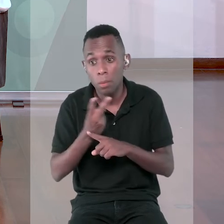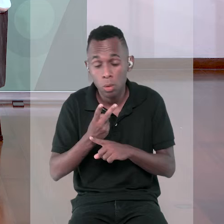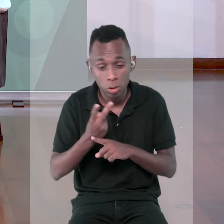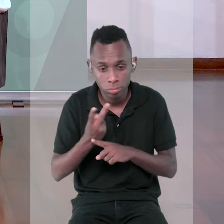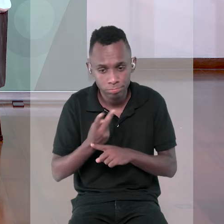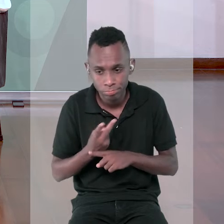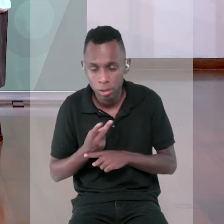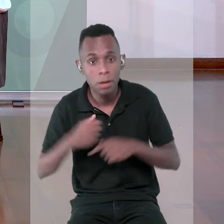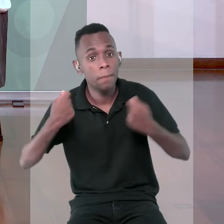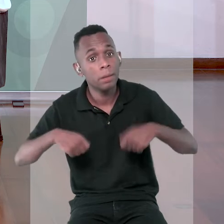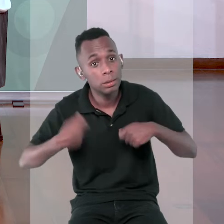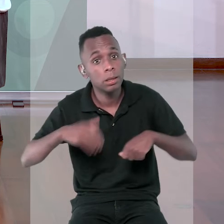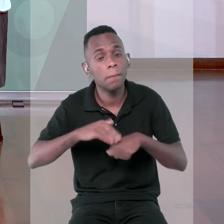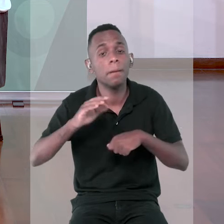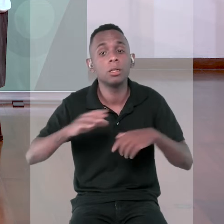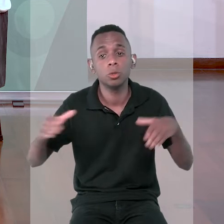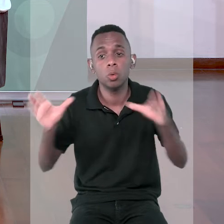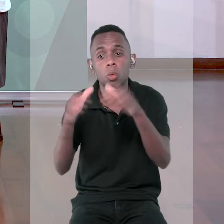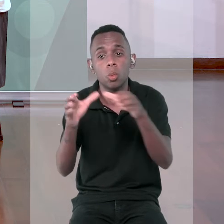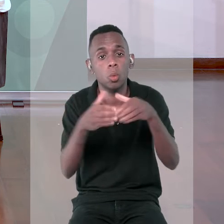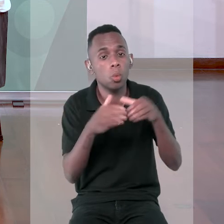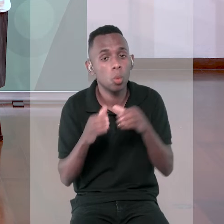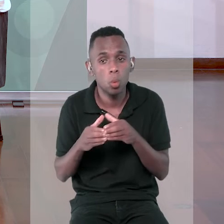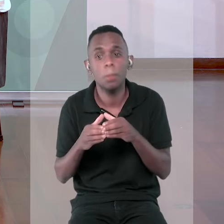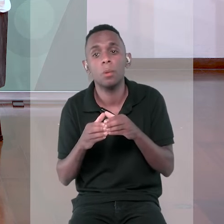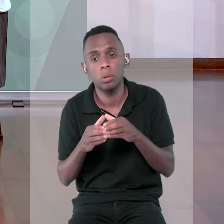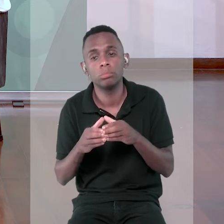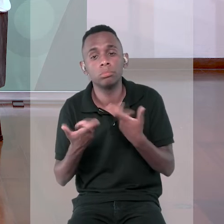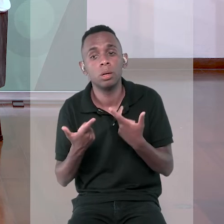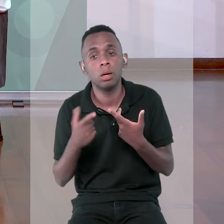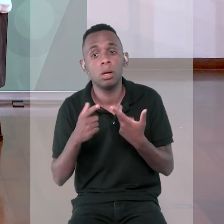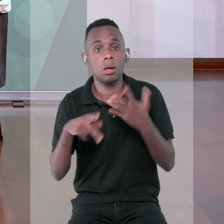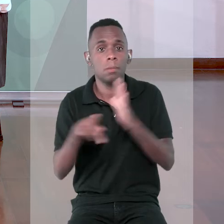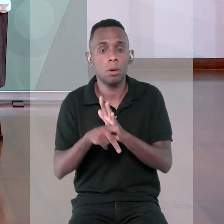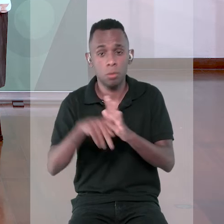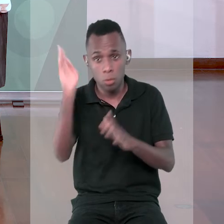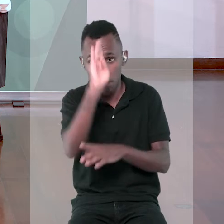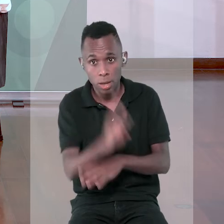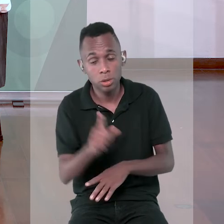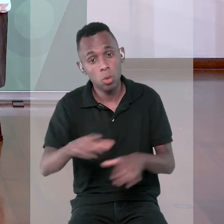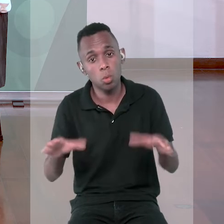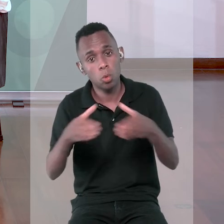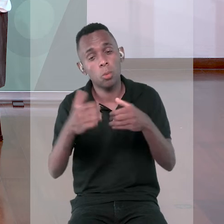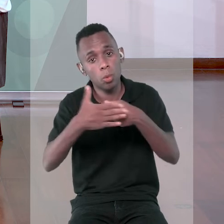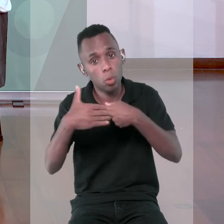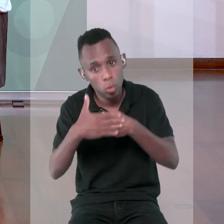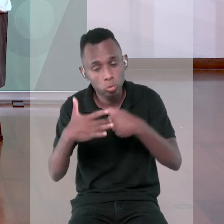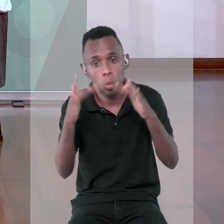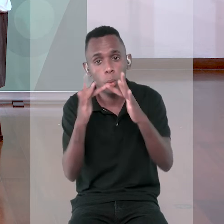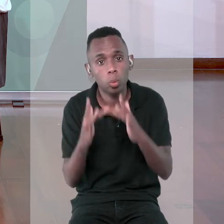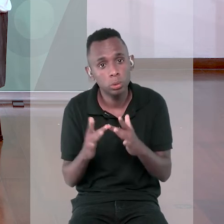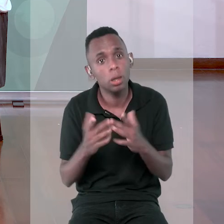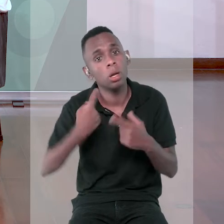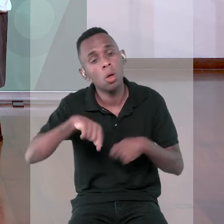nós precisamos de comunidades afetivas. A nação é um tipo de comunidade afetiva, né? Dos